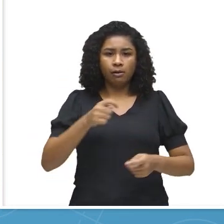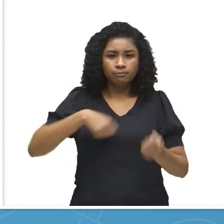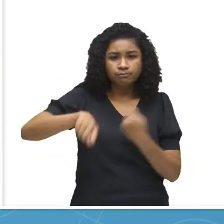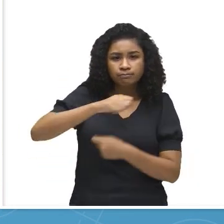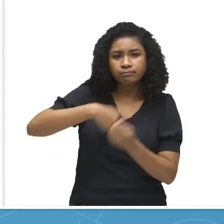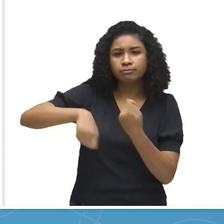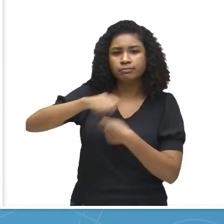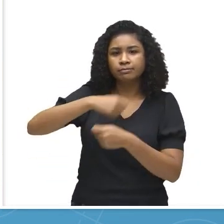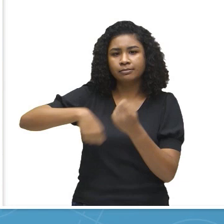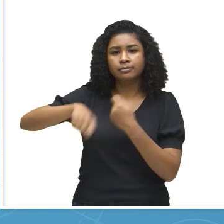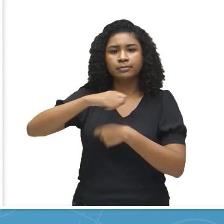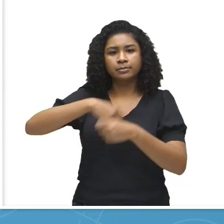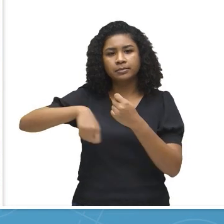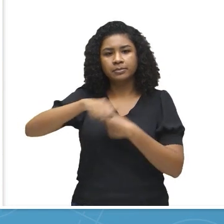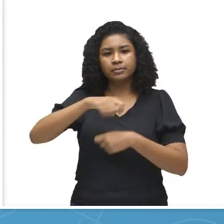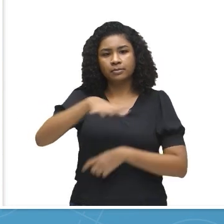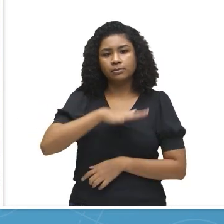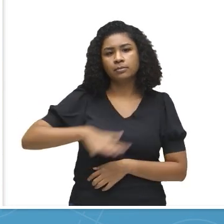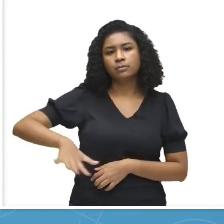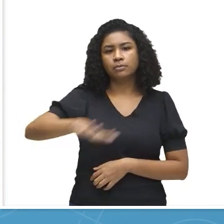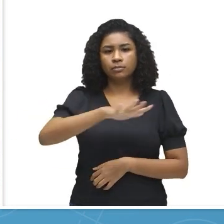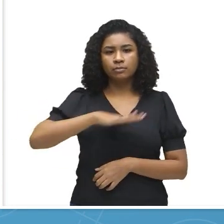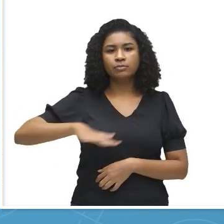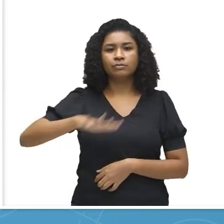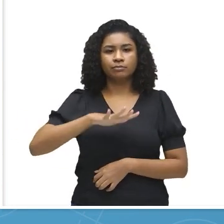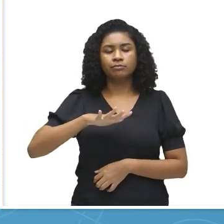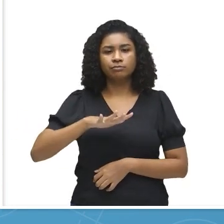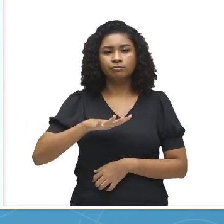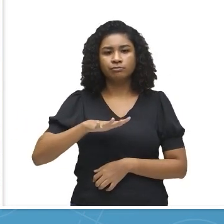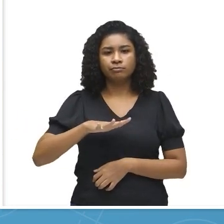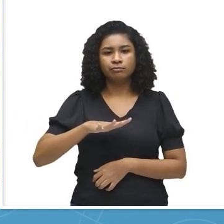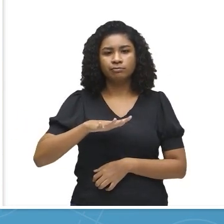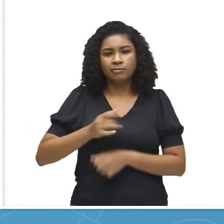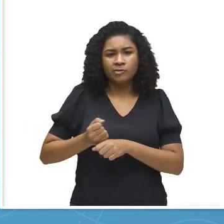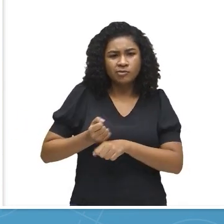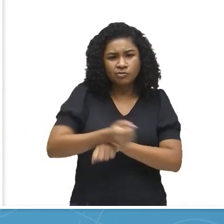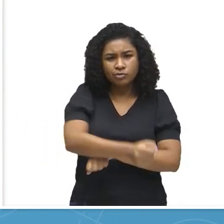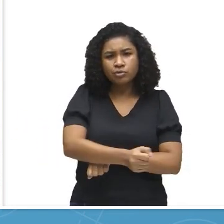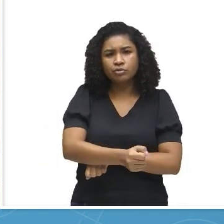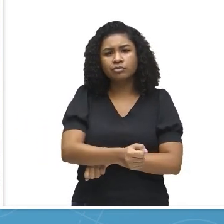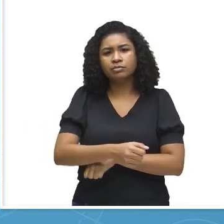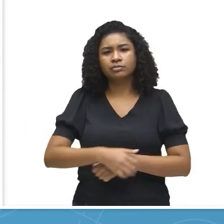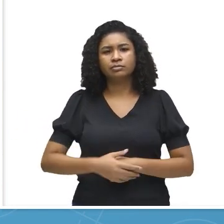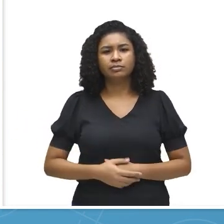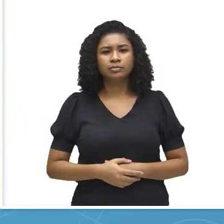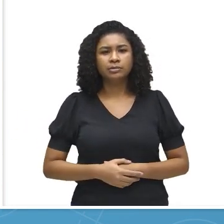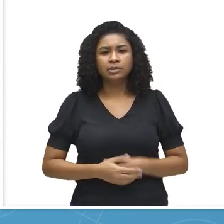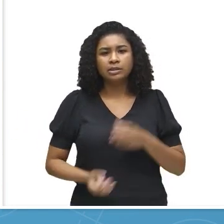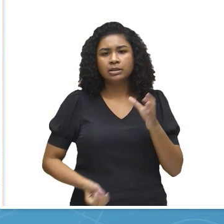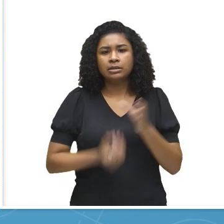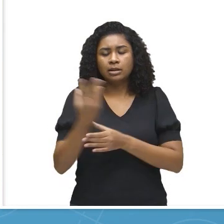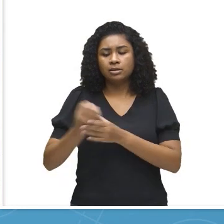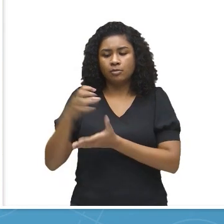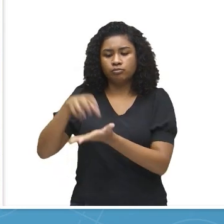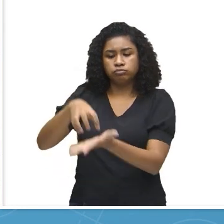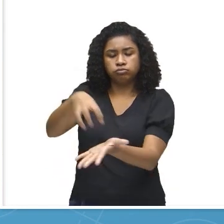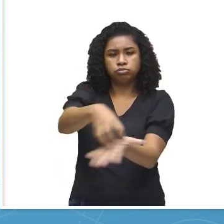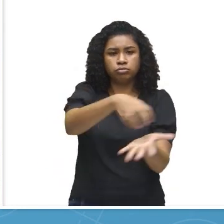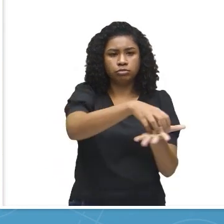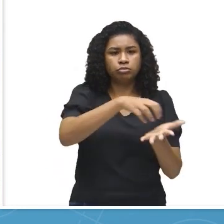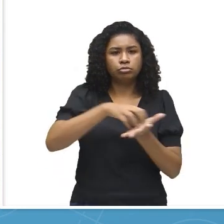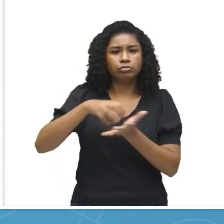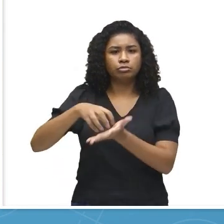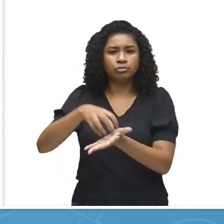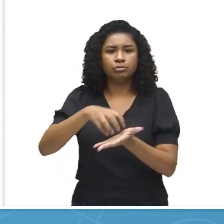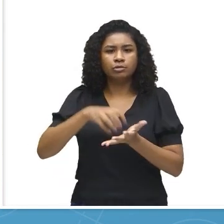estruturas coloniais de administração que disseminava a violência extrema contra os nativos e a tomada desenfreada dos